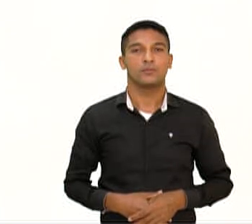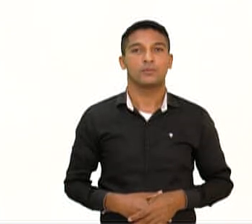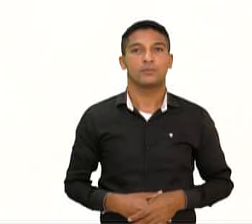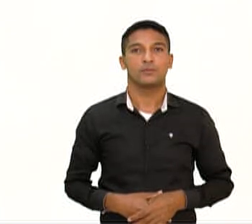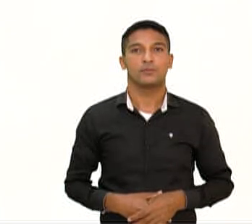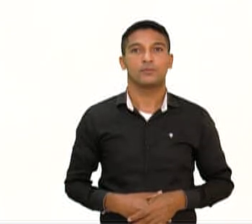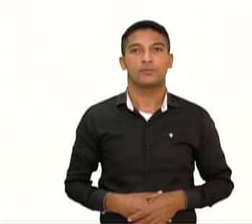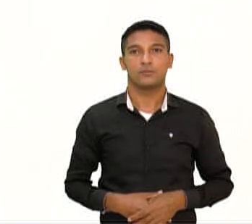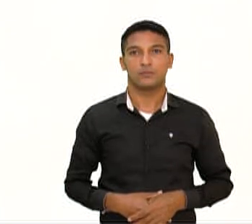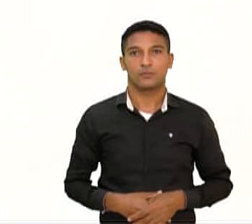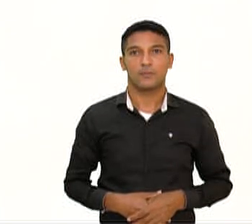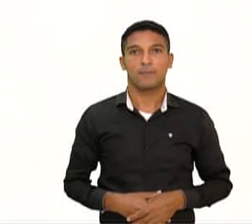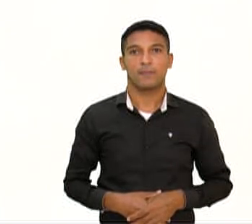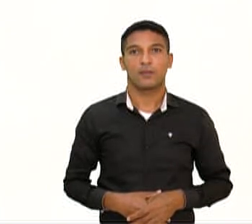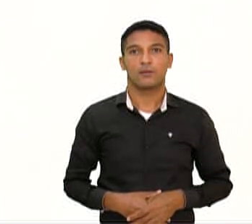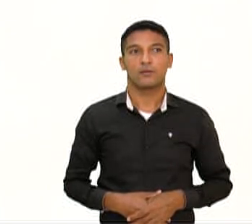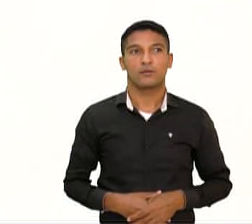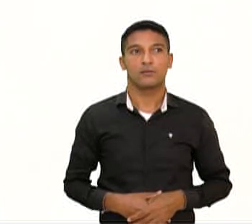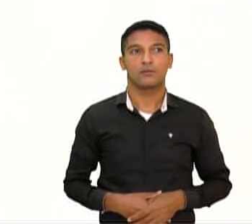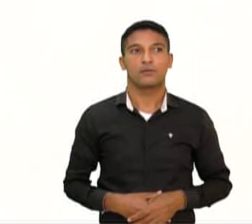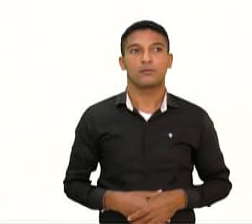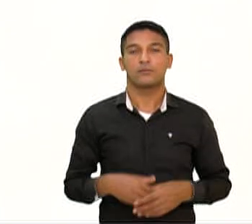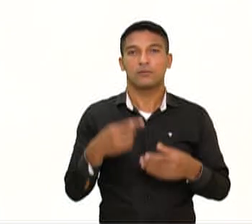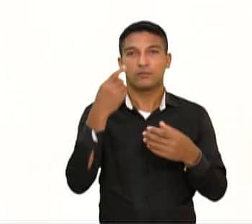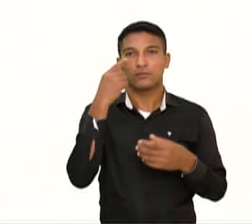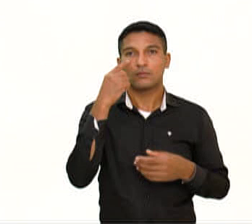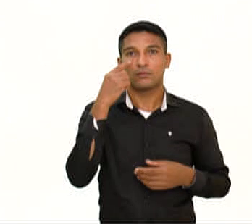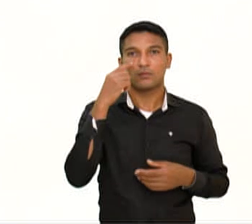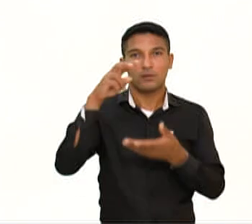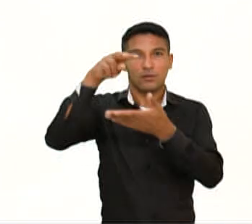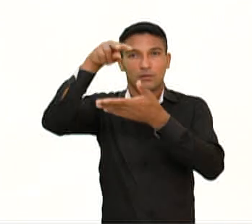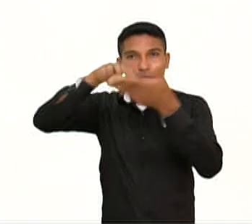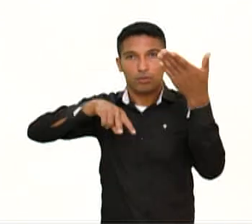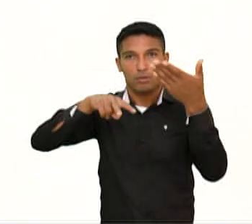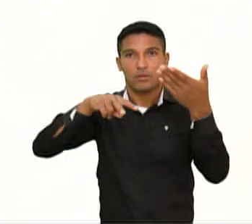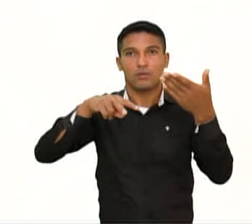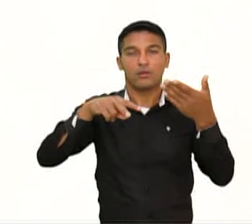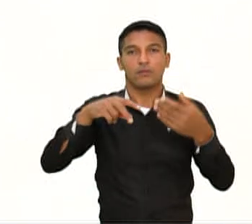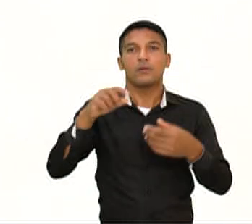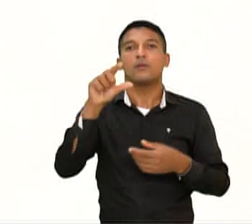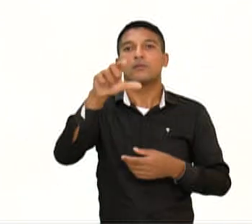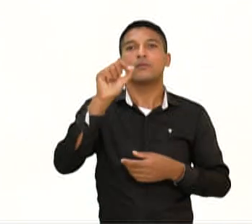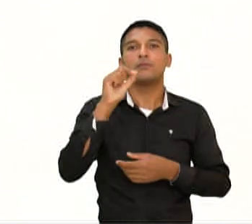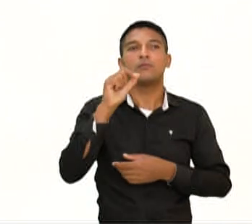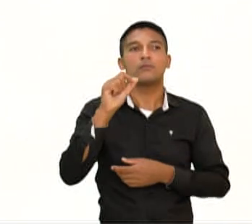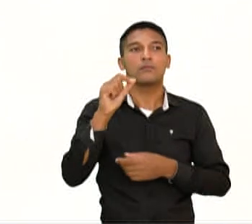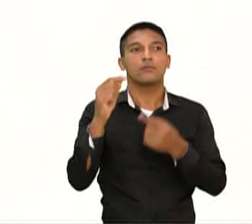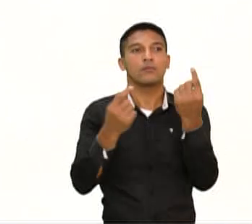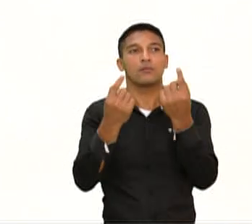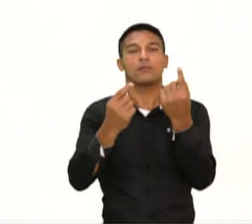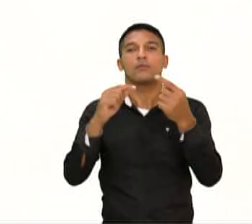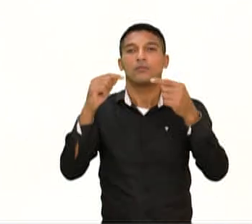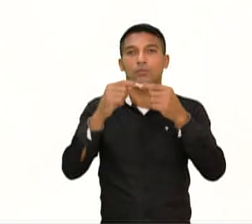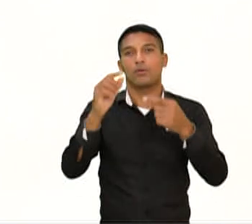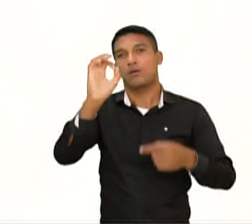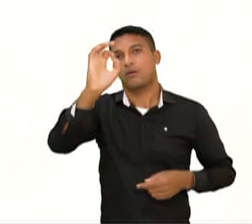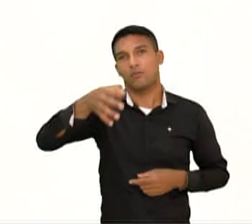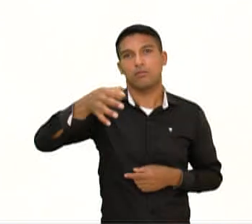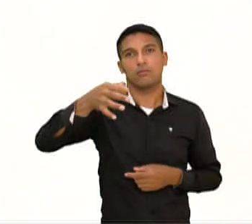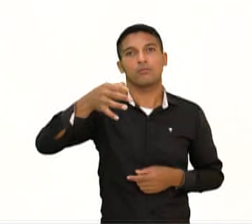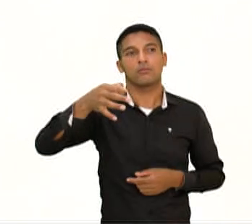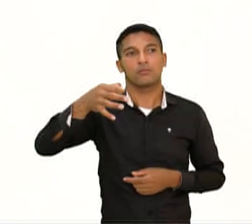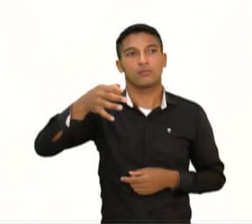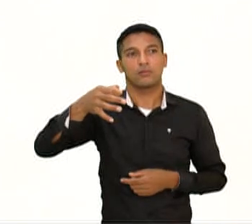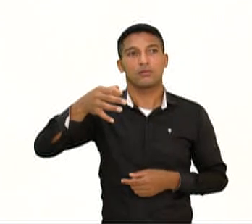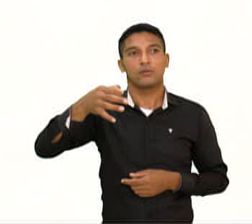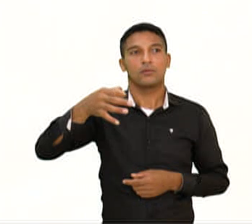da Mata Atlântica no estado do Paraná. Aí, de posse da leitura das frases, vocês vão marcar quais elas estão corretas e vão ver